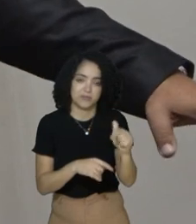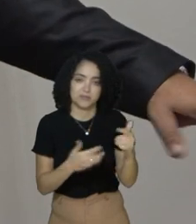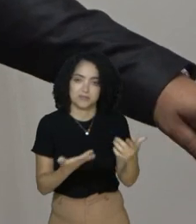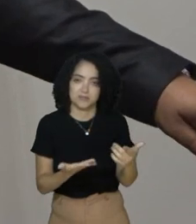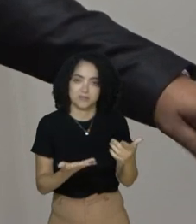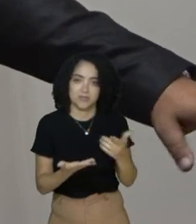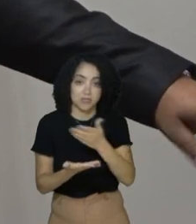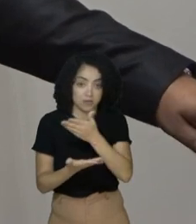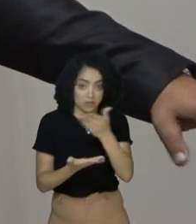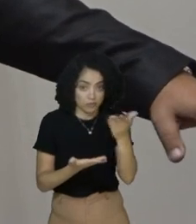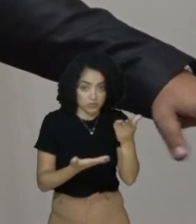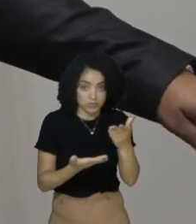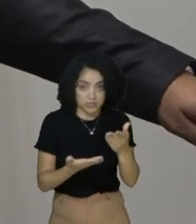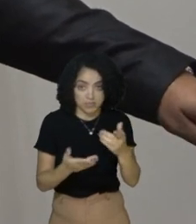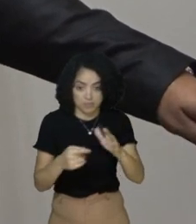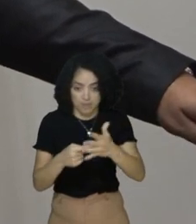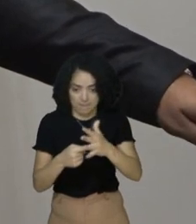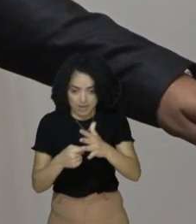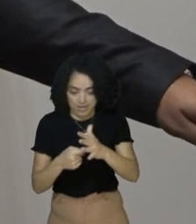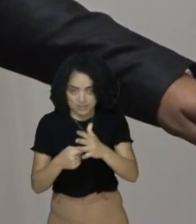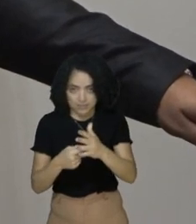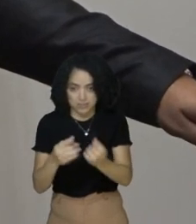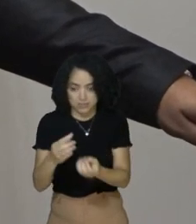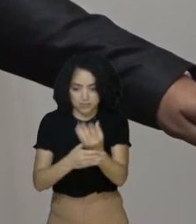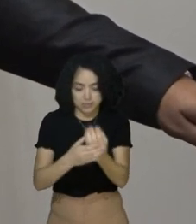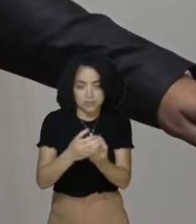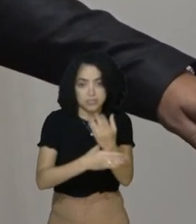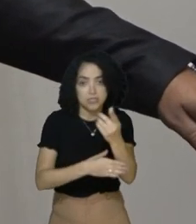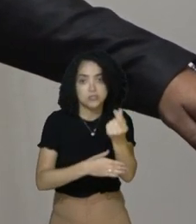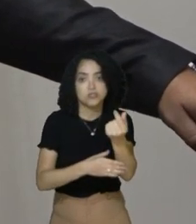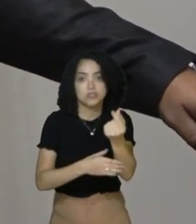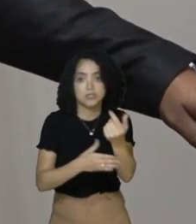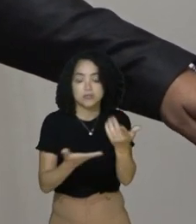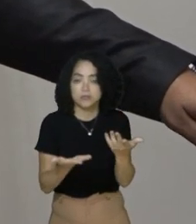têm uma máquina de dinheiro escondido aí atrás que eu não sei onde fica.